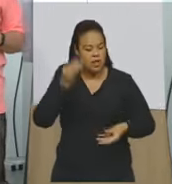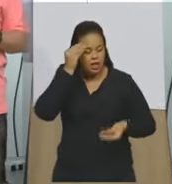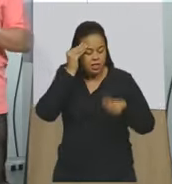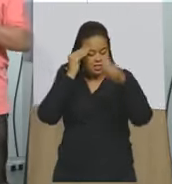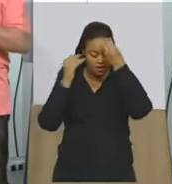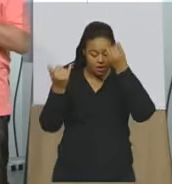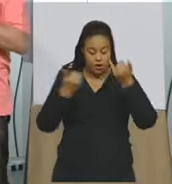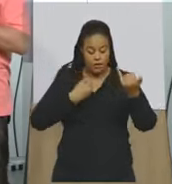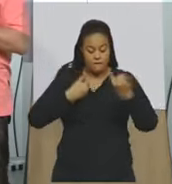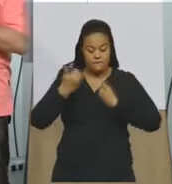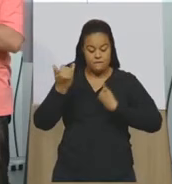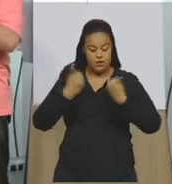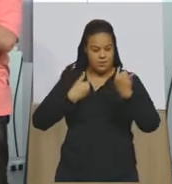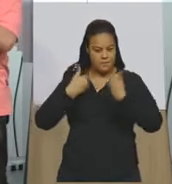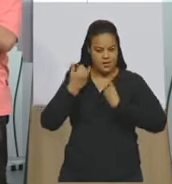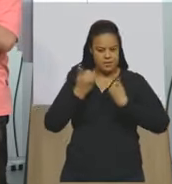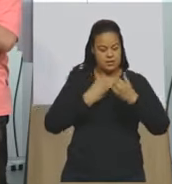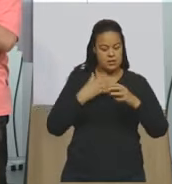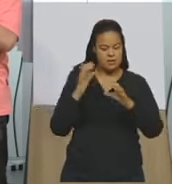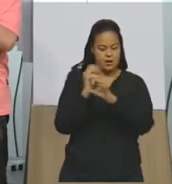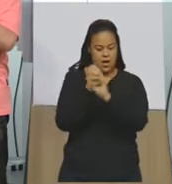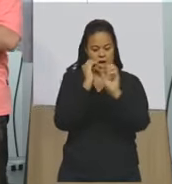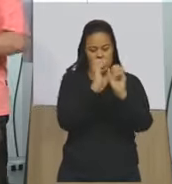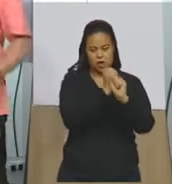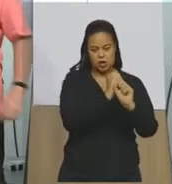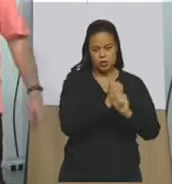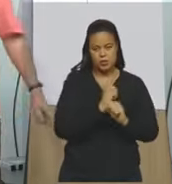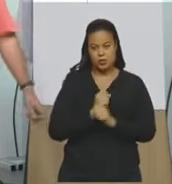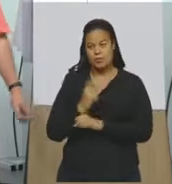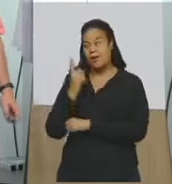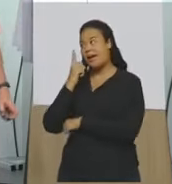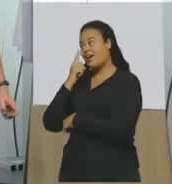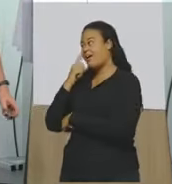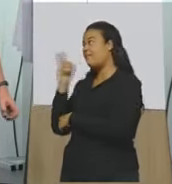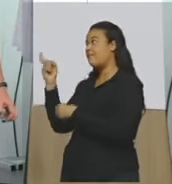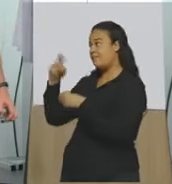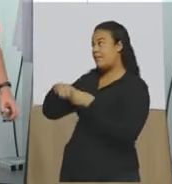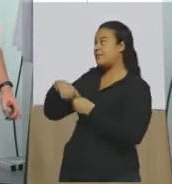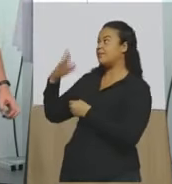informações para a gente calcular algumas coisas. Tá? Então aqui, ó, vou